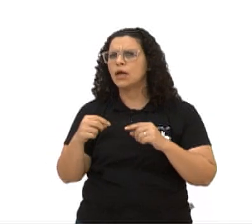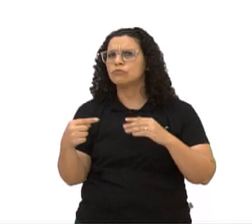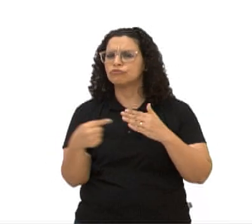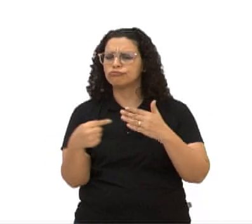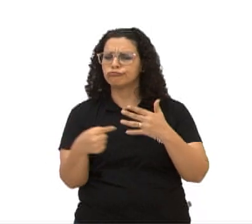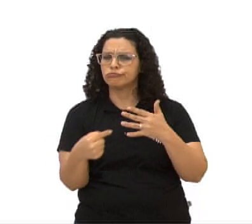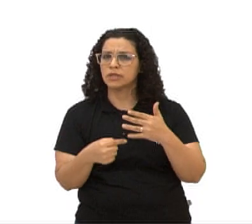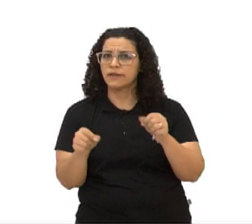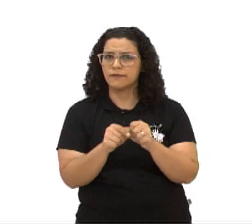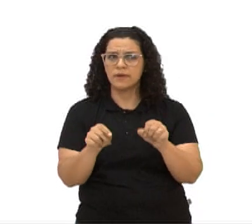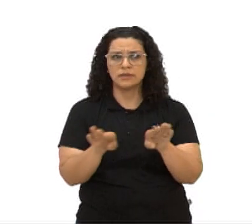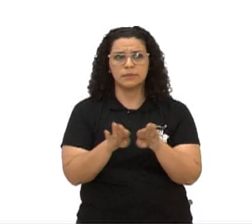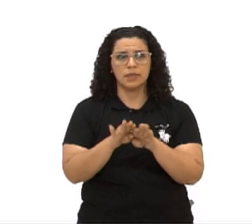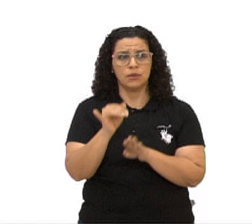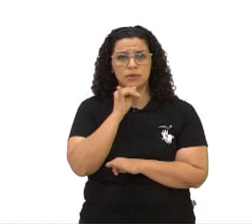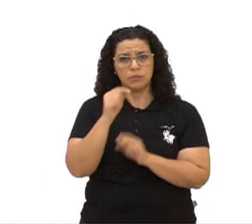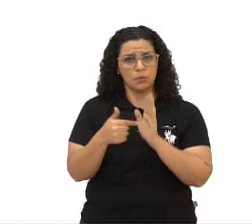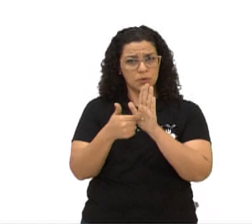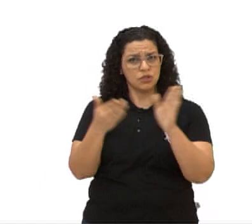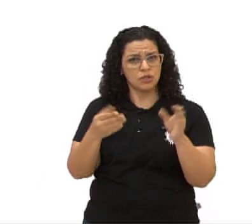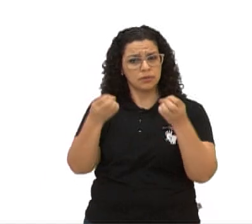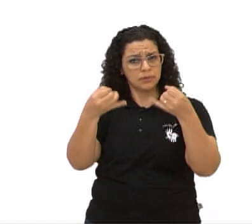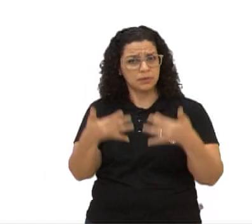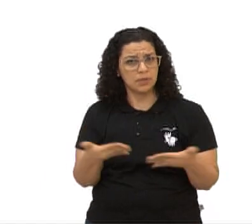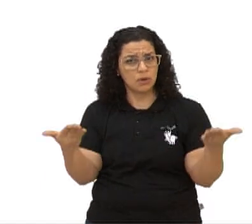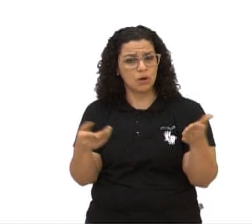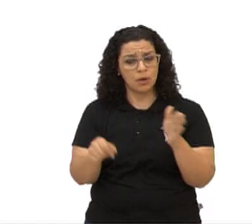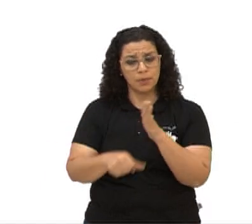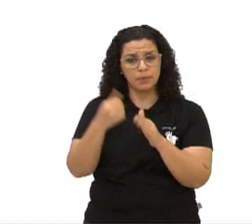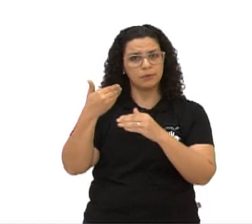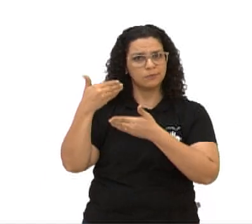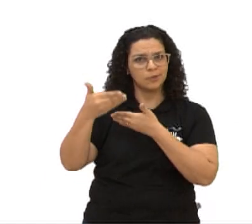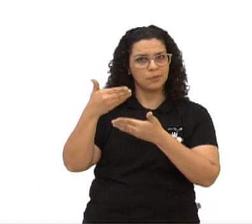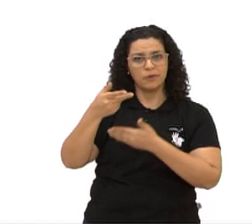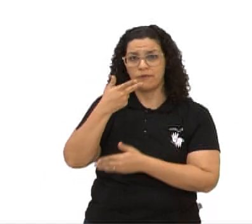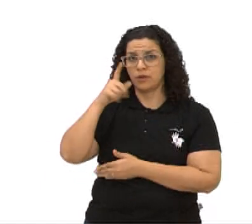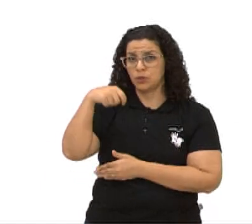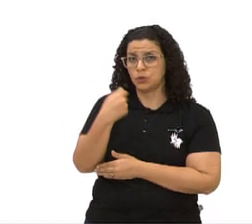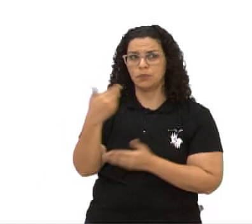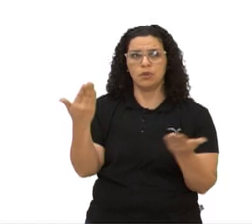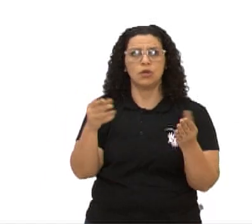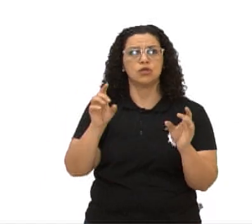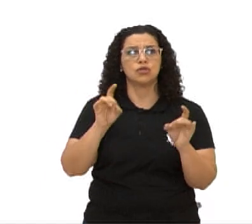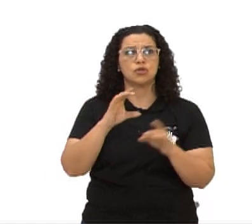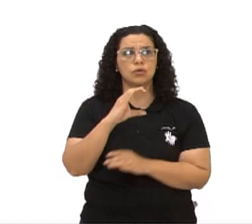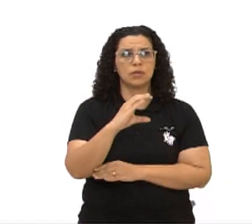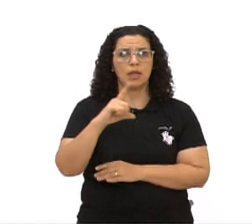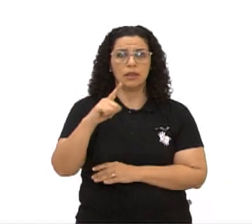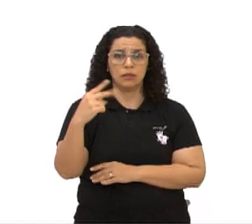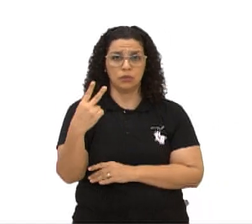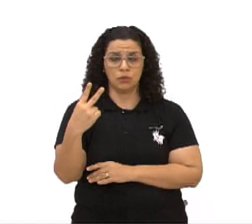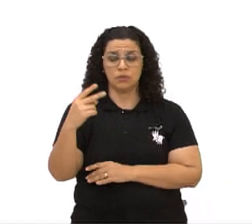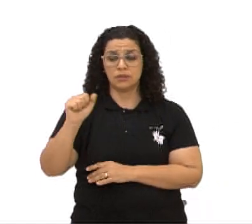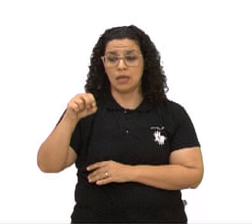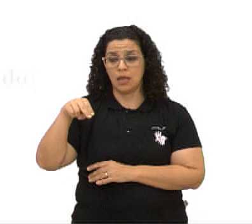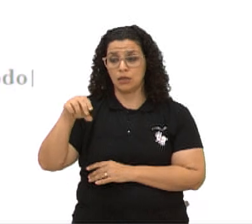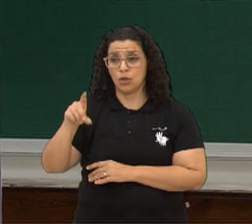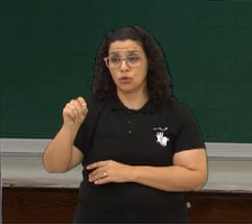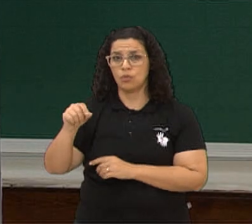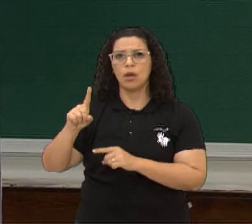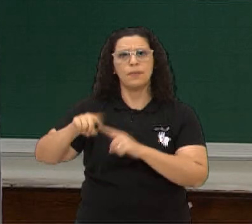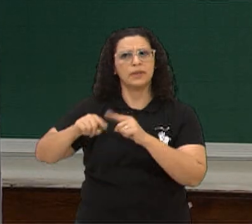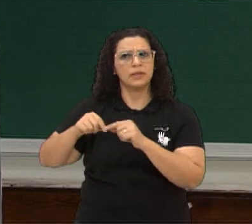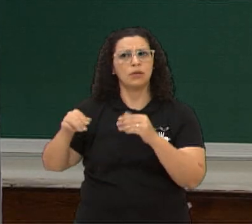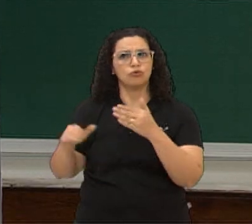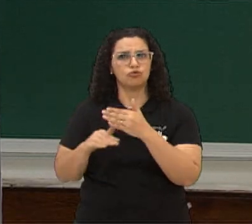o exemplo que a gente estava usando ali na nossa explicação nos primeiros slides. Então, somente o cloro no anodo vai ser o